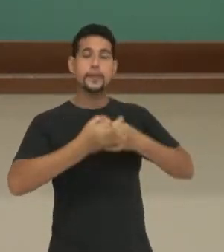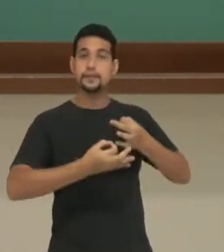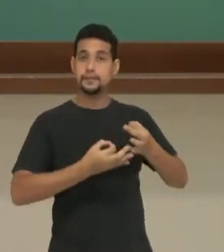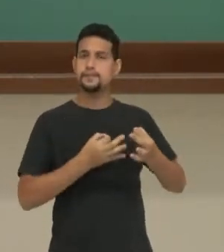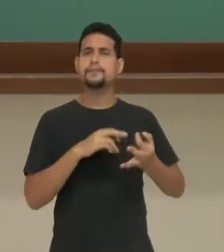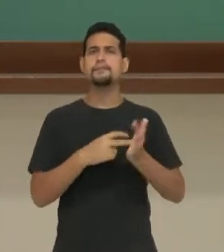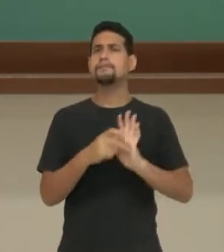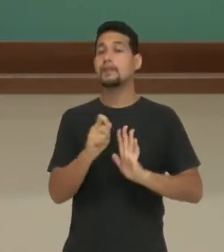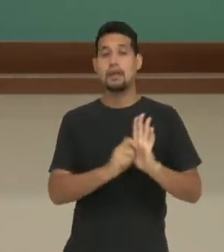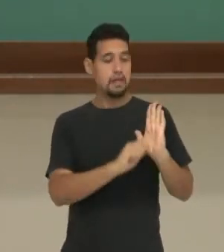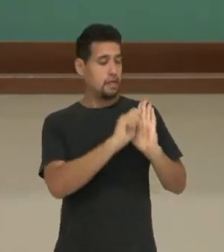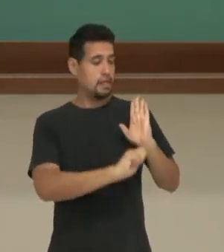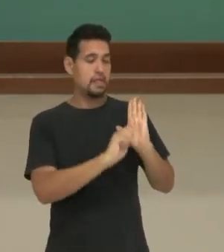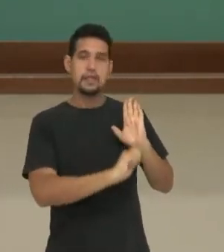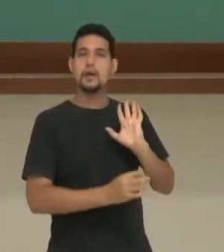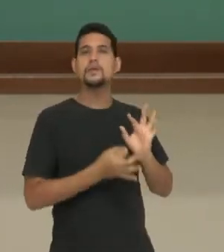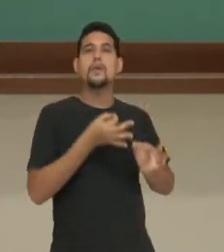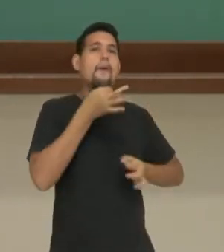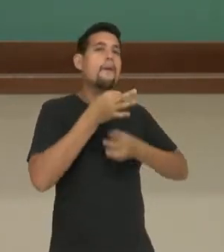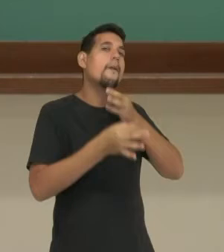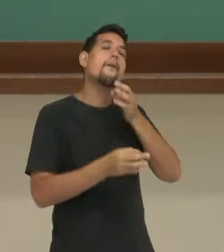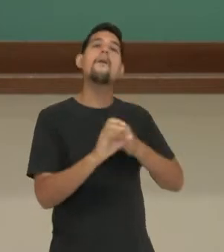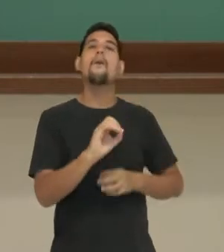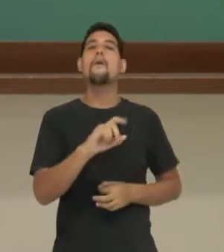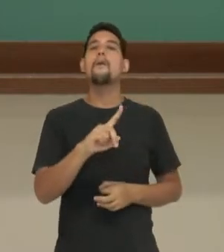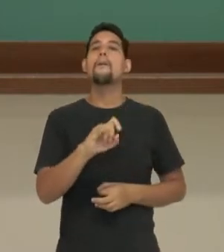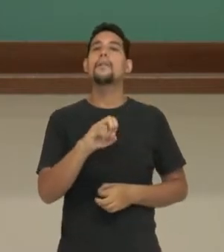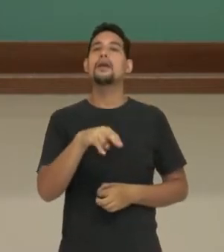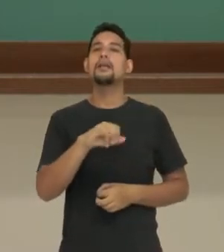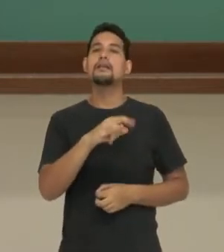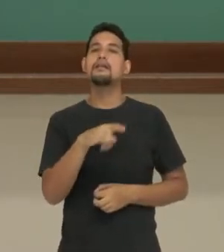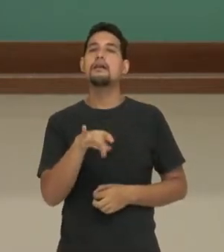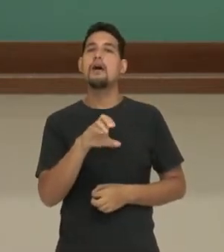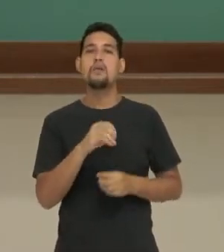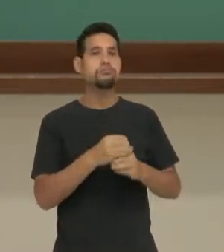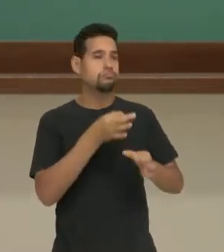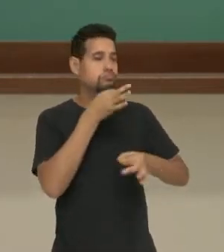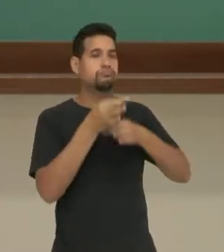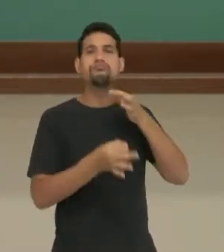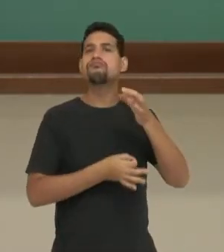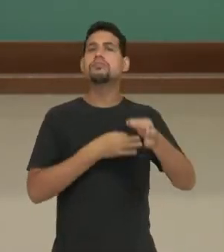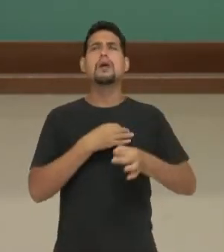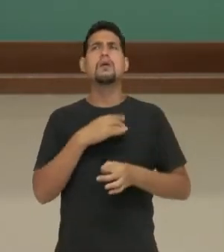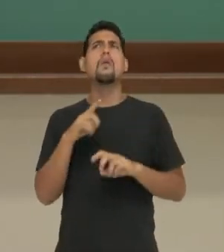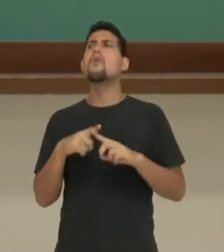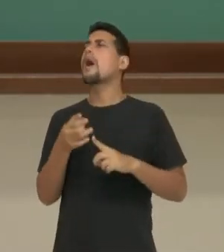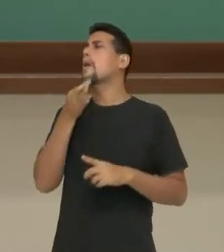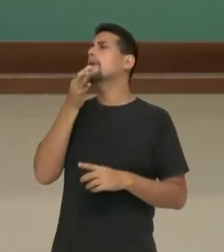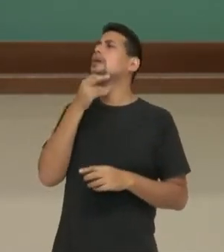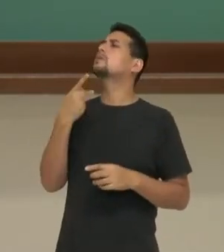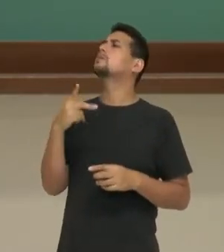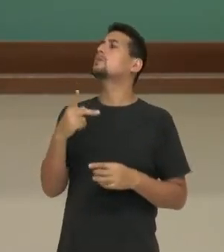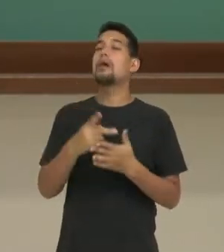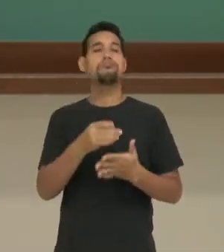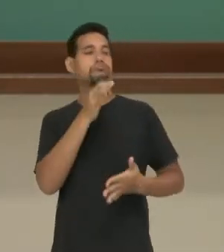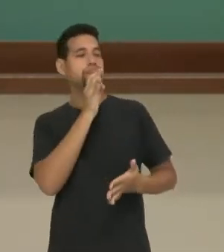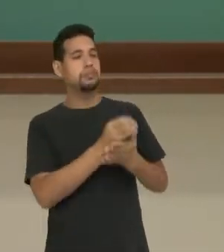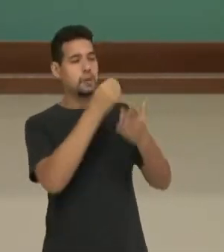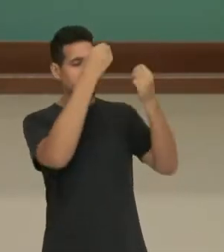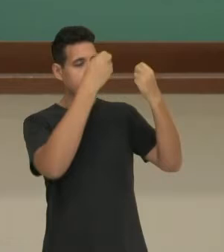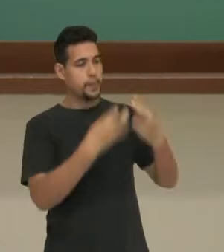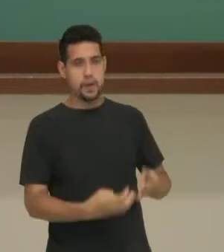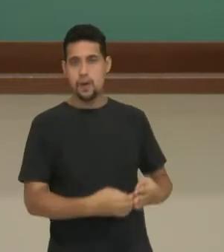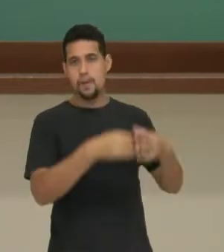seja, texto opinativo, que é aquele texto no qual nós temos que nos posicionar diante de um determinado assunto,